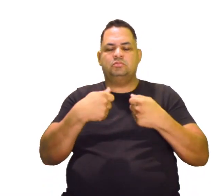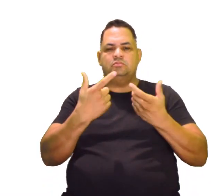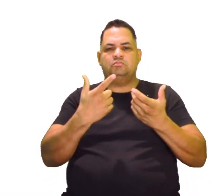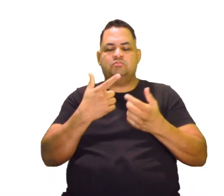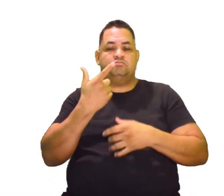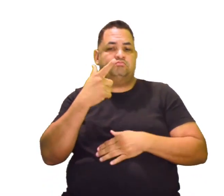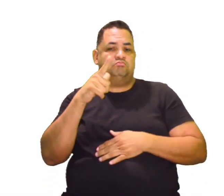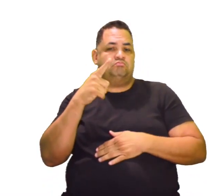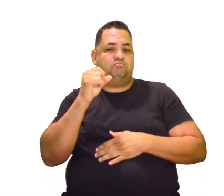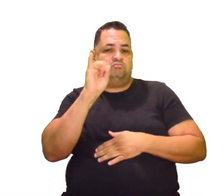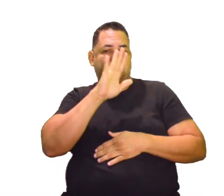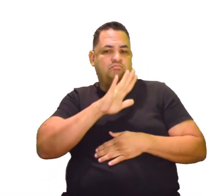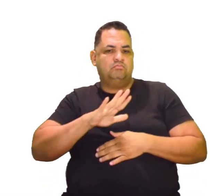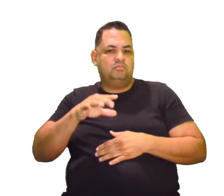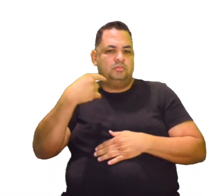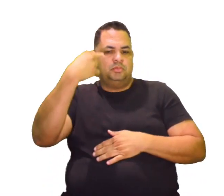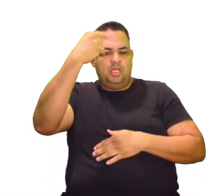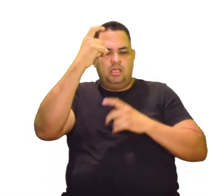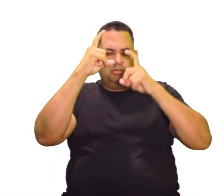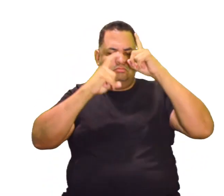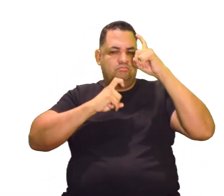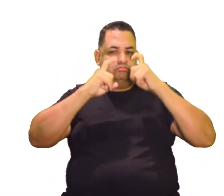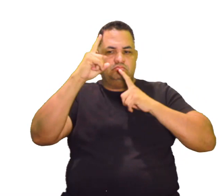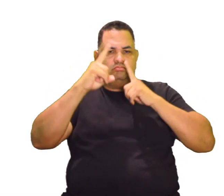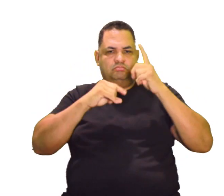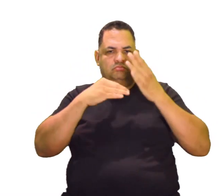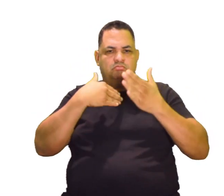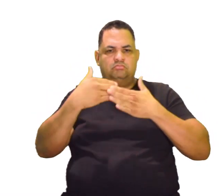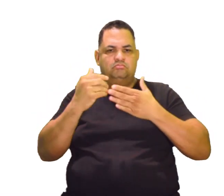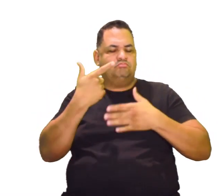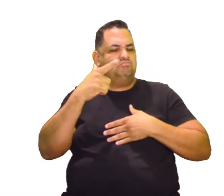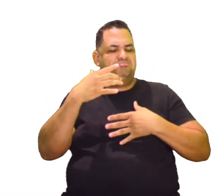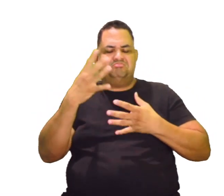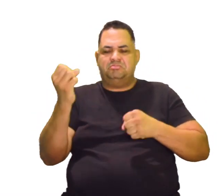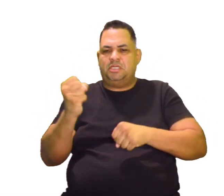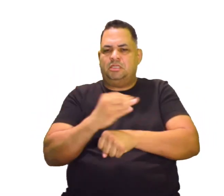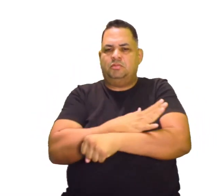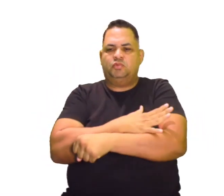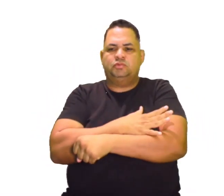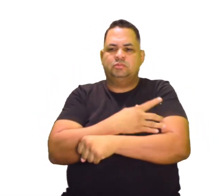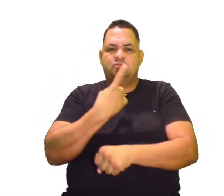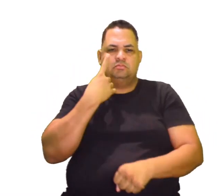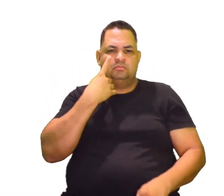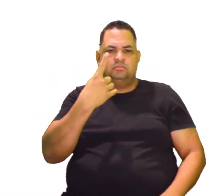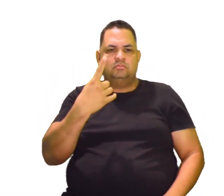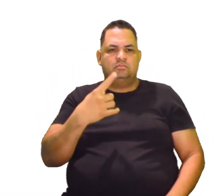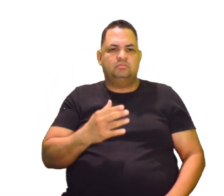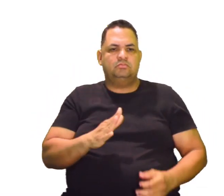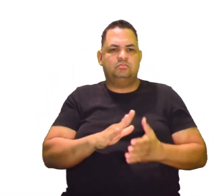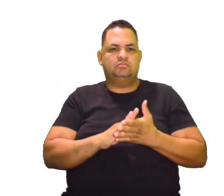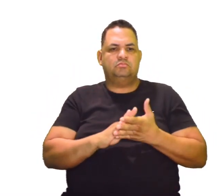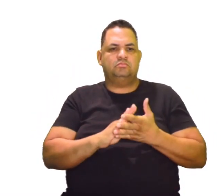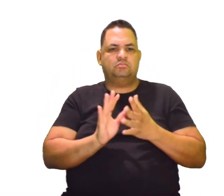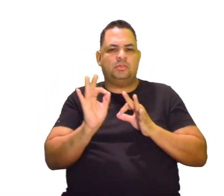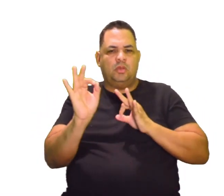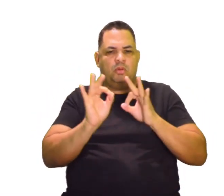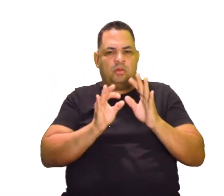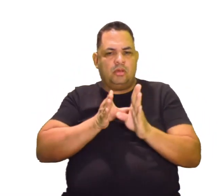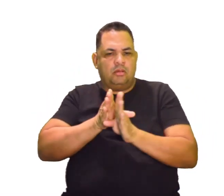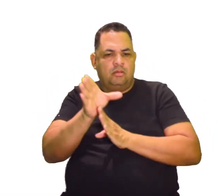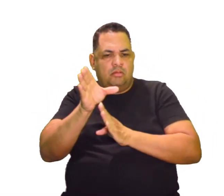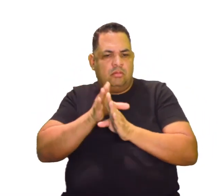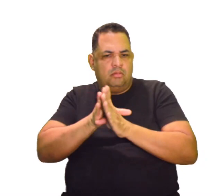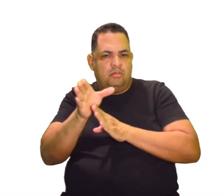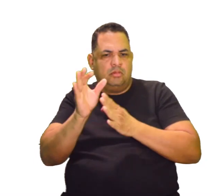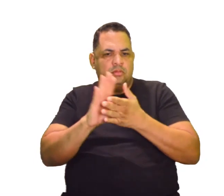há expressões faciais, né, ou qualquer emoção nítida, servindo somente então como guia, né, aos